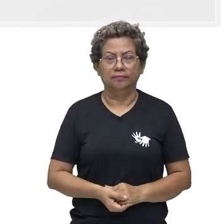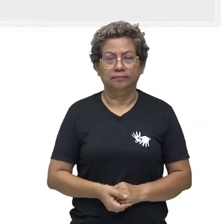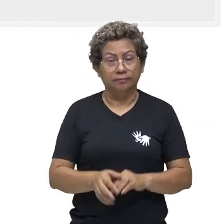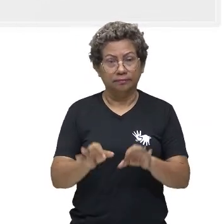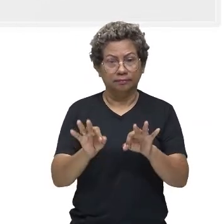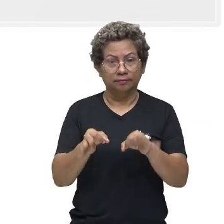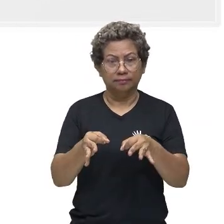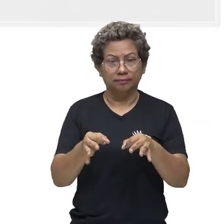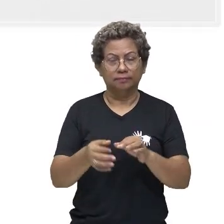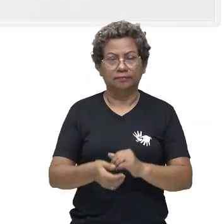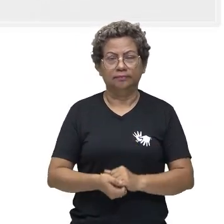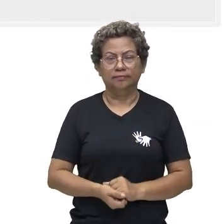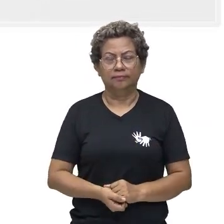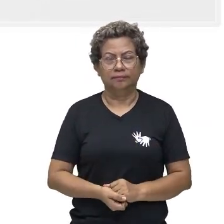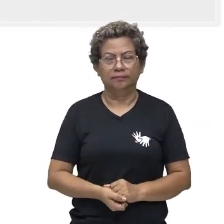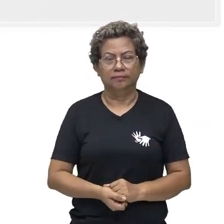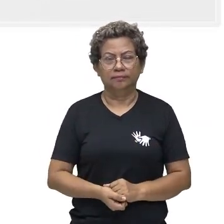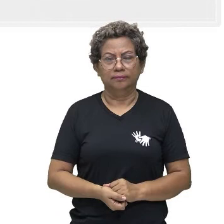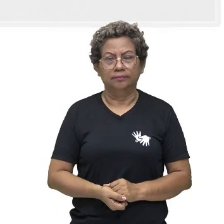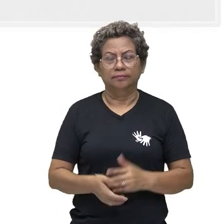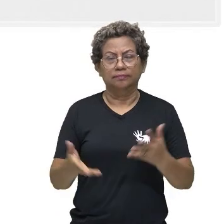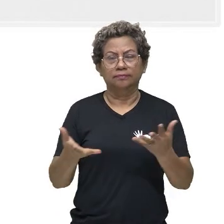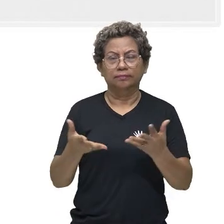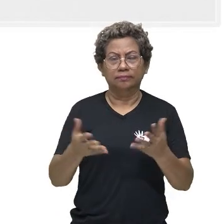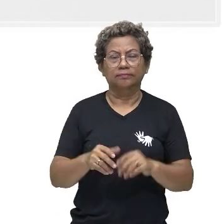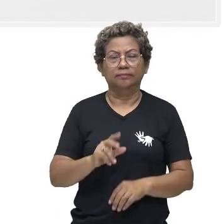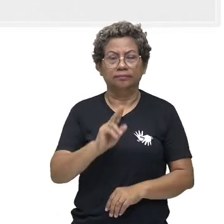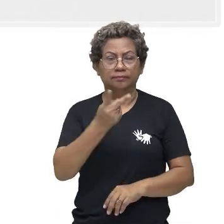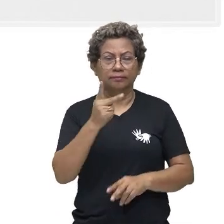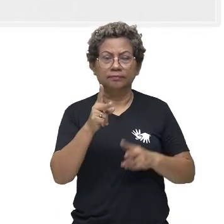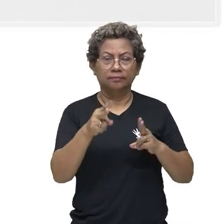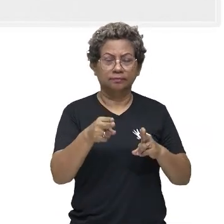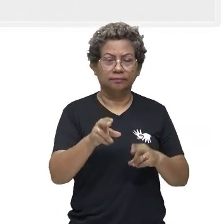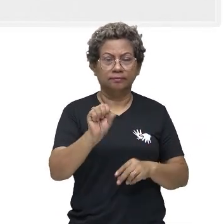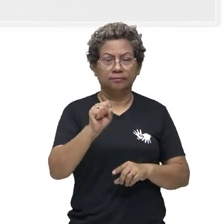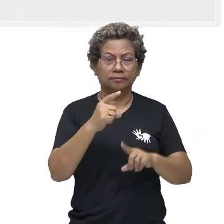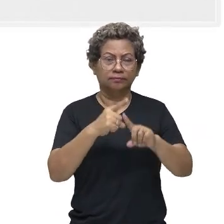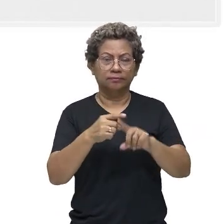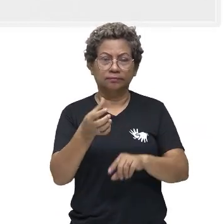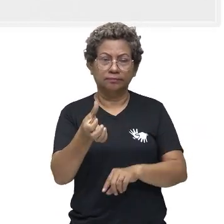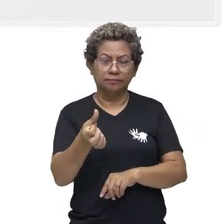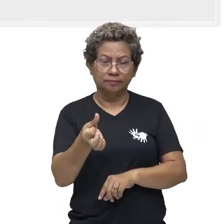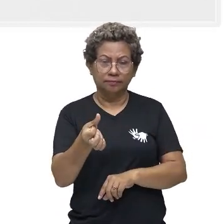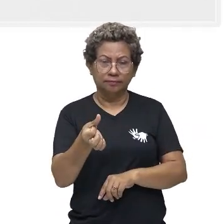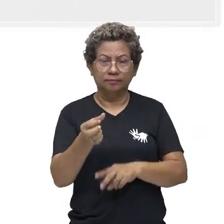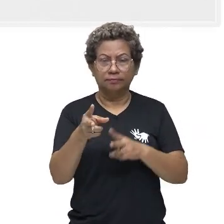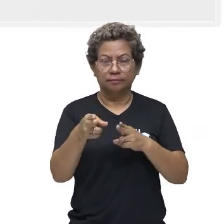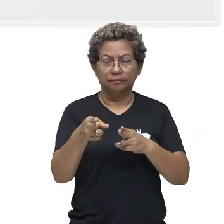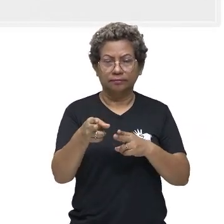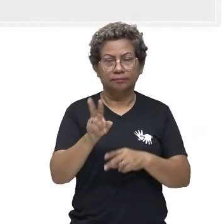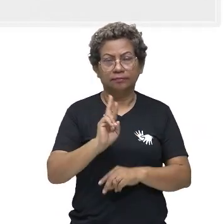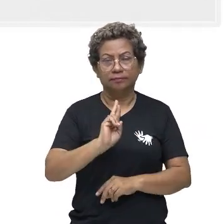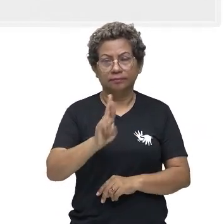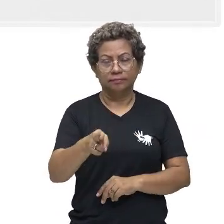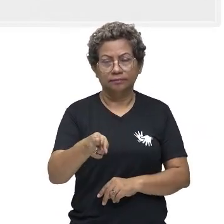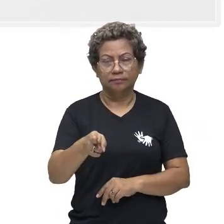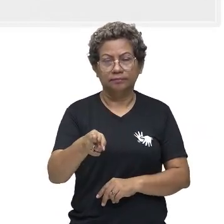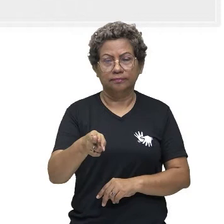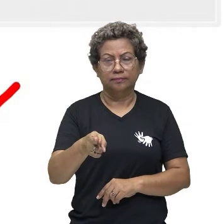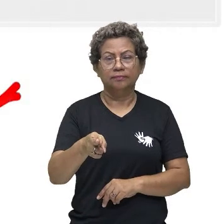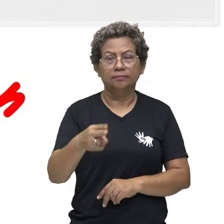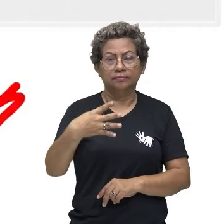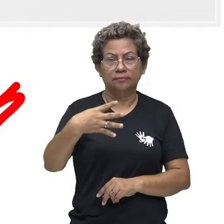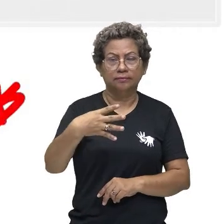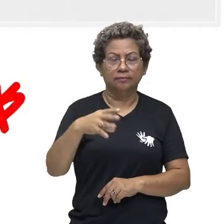Correto? Agora basta só multiplicar isso daqui, né? 8 vezes 6,